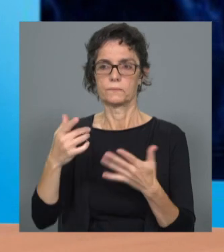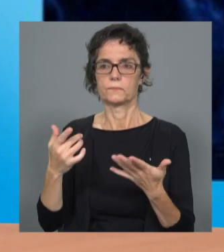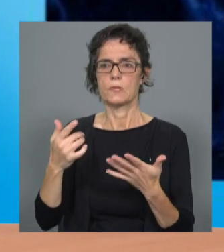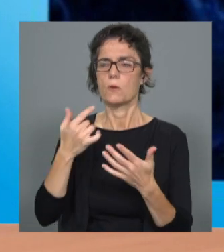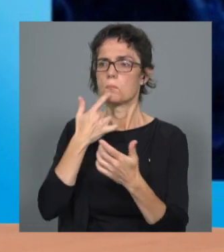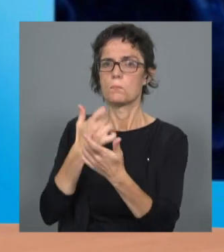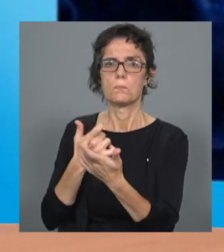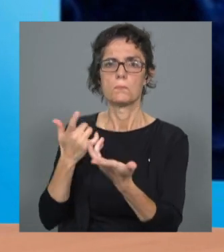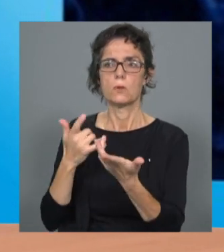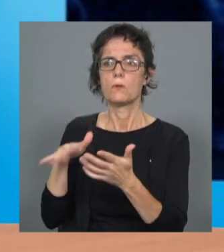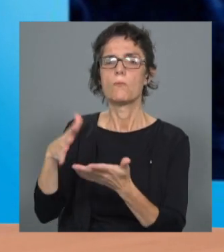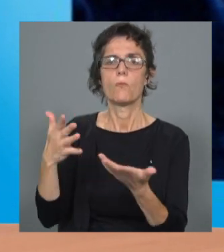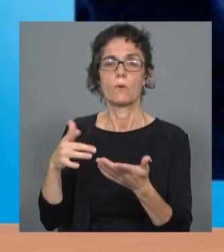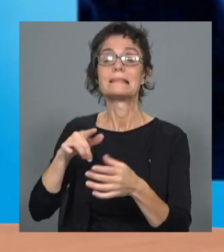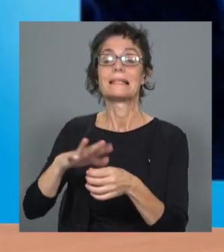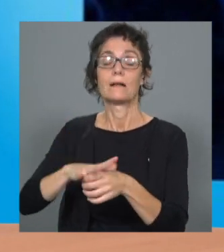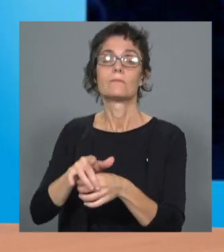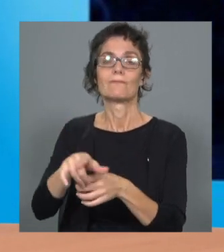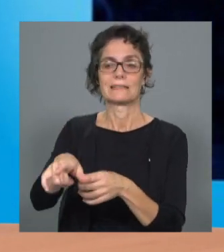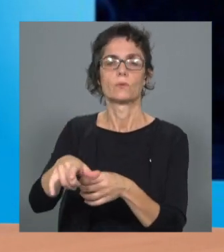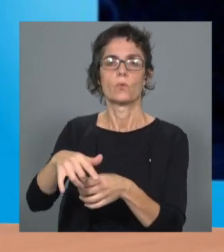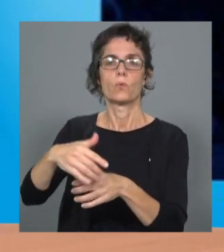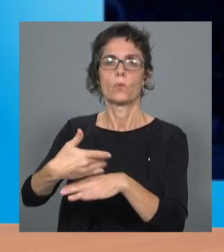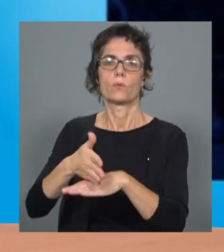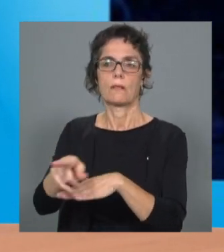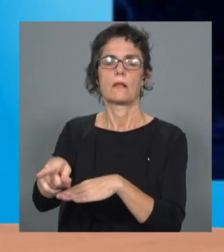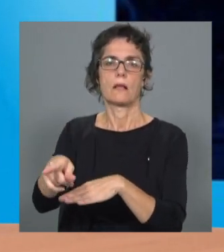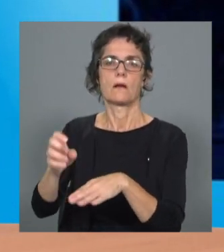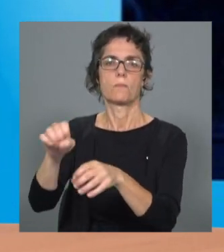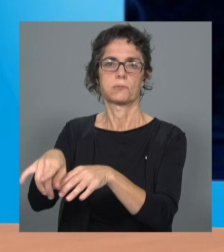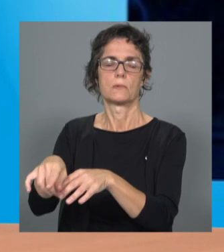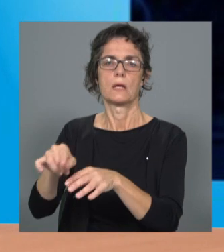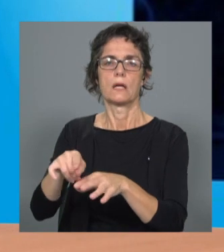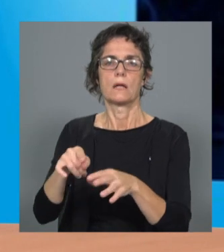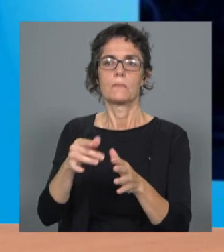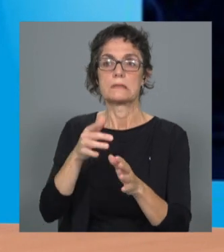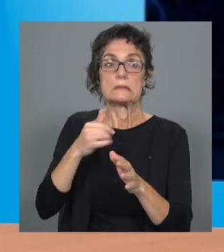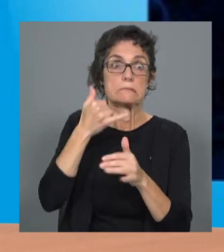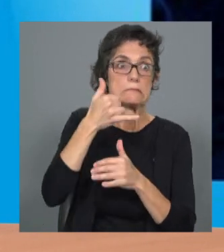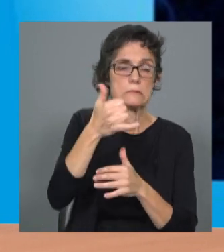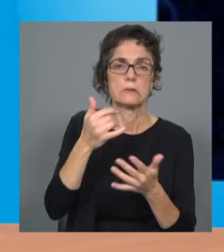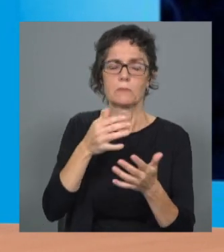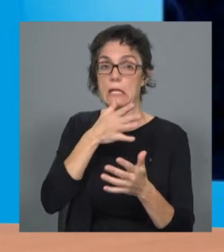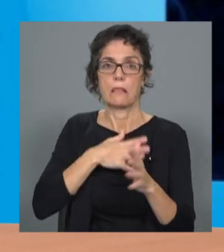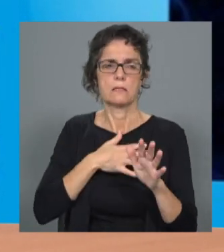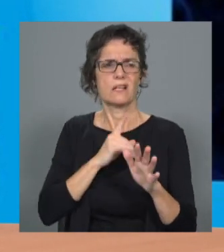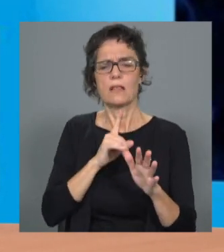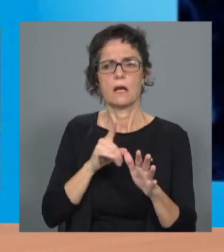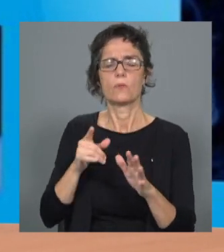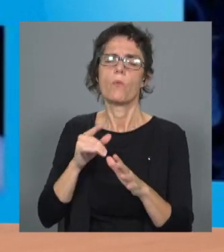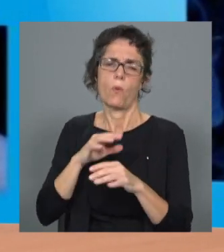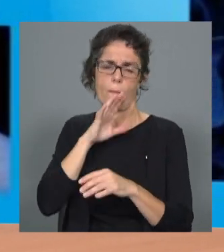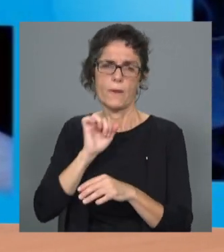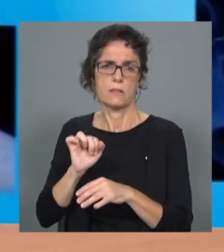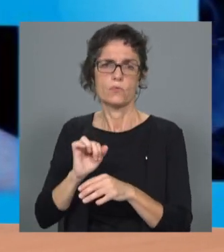Covid, e eu telefonei logo para lá, atenderam-me e disseram que a minha mãe ainda não estava na unidade de Covid, mas tinha Covid e que ia